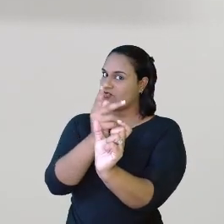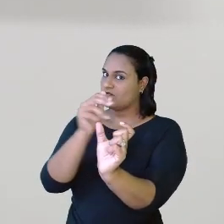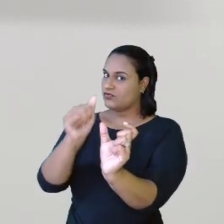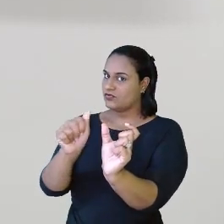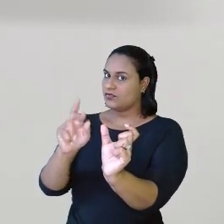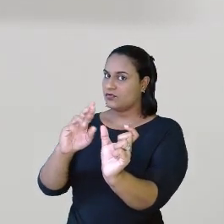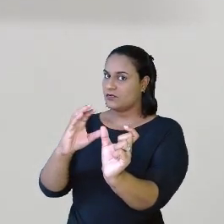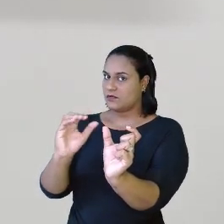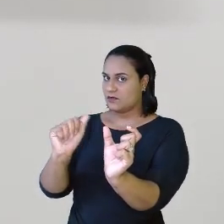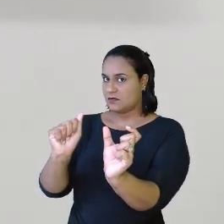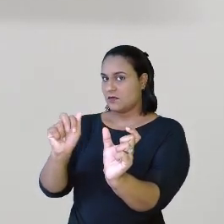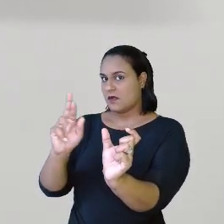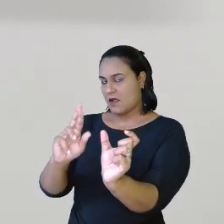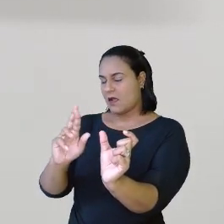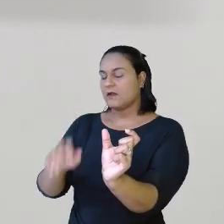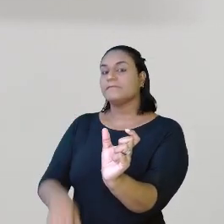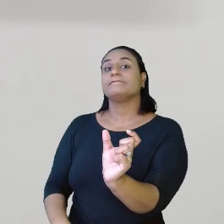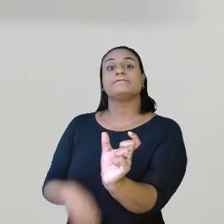CH.